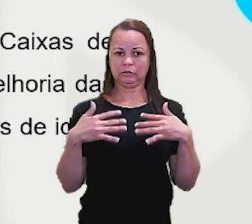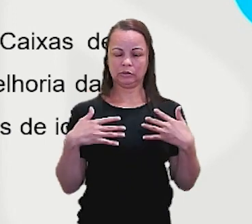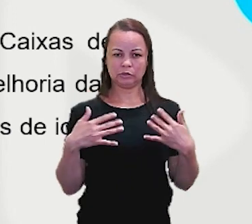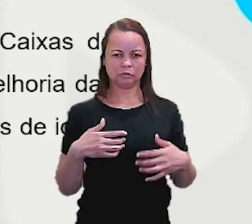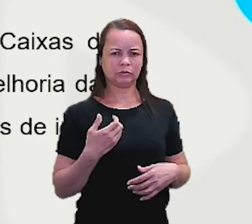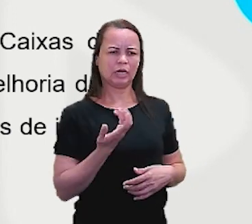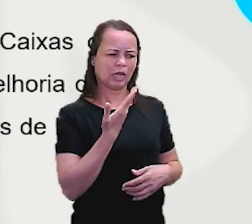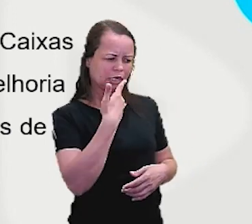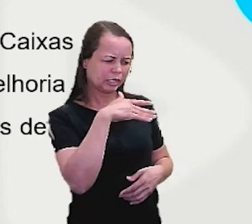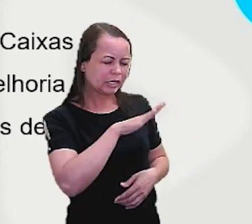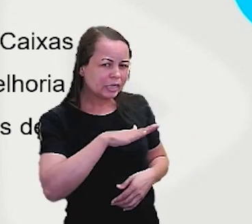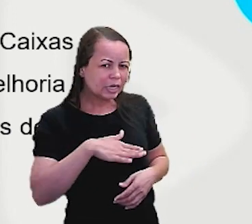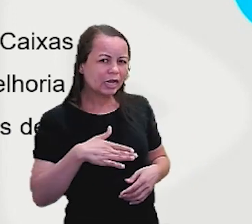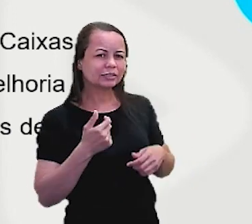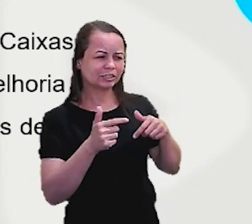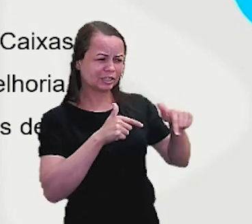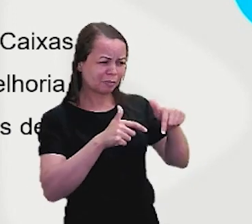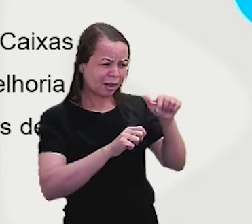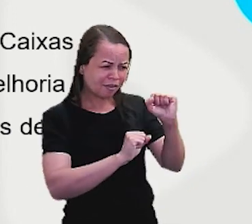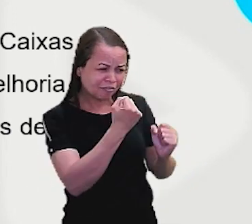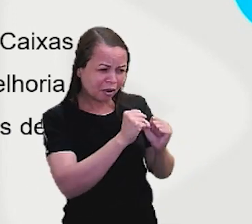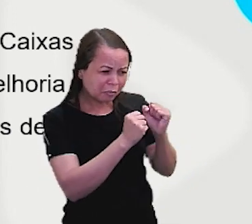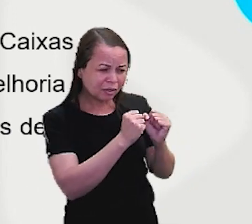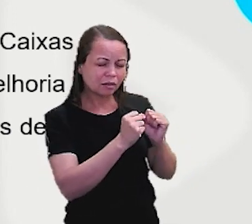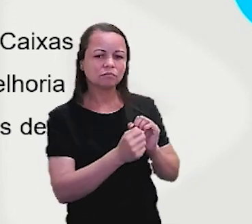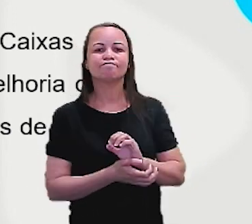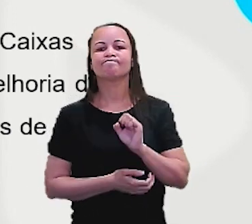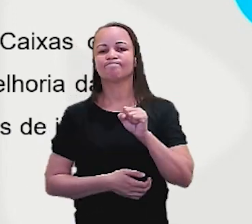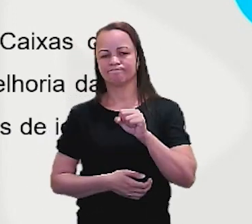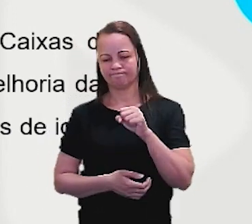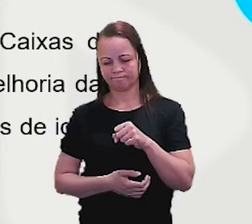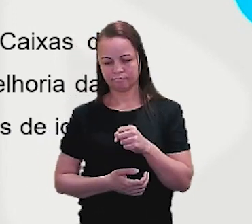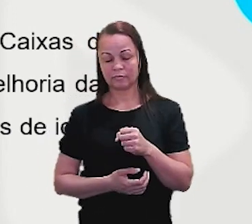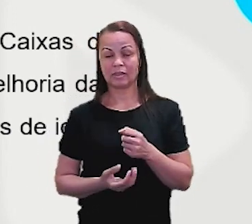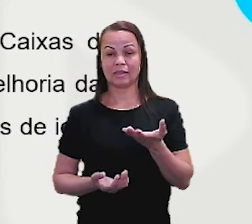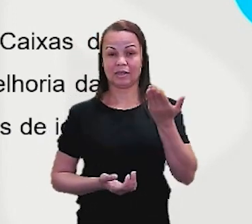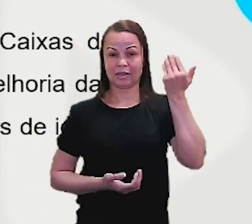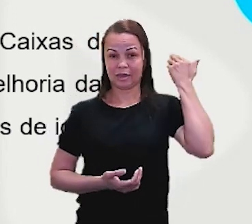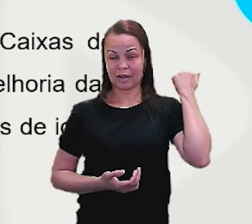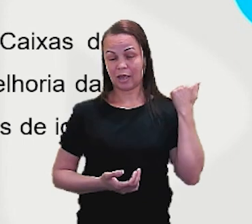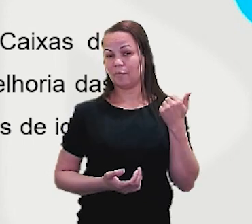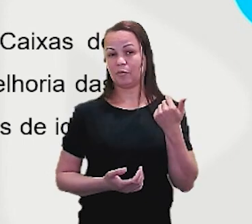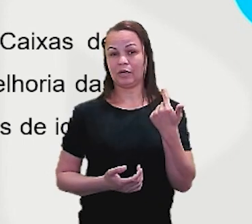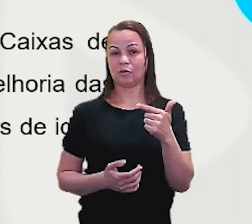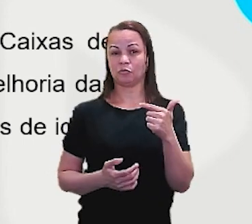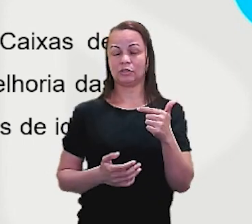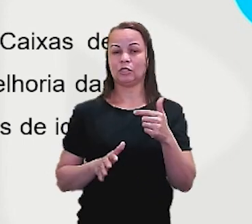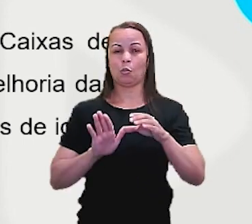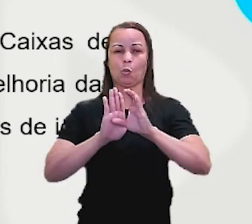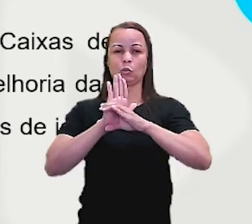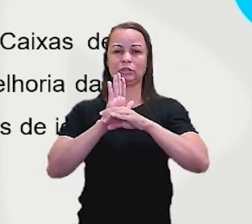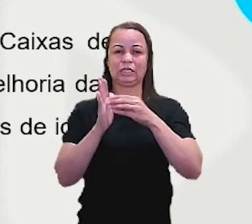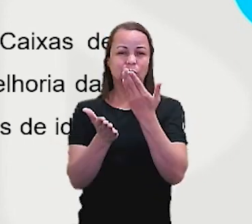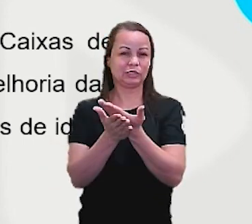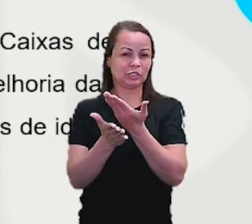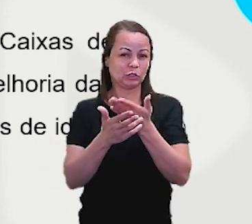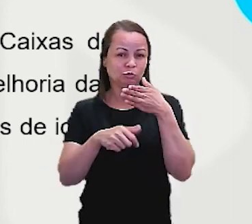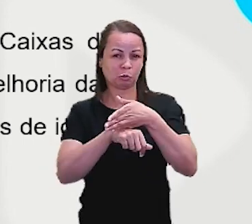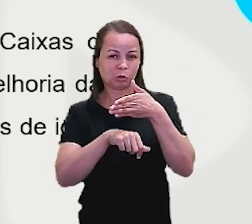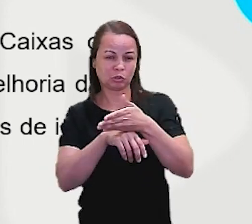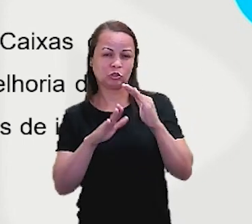Professores, crianças trabalhando em fábricas? Sim. As crianças naquela época não se tinha esse conceito de estudar. Então, elas tinham